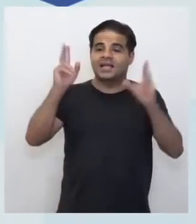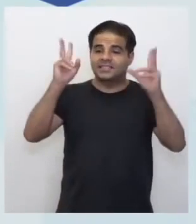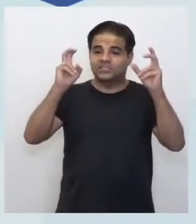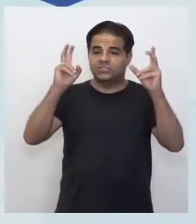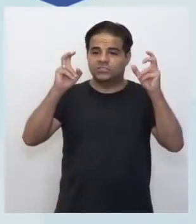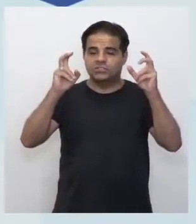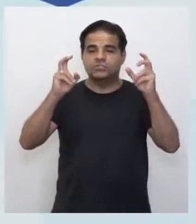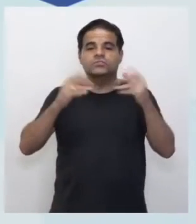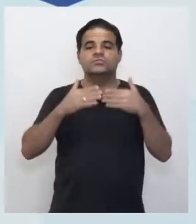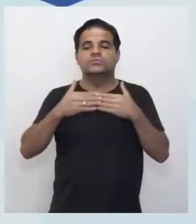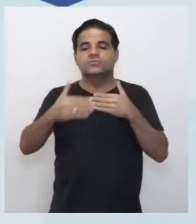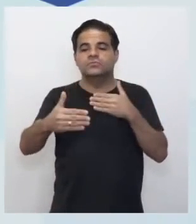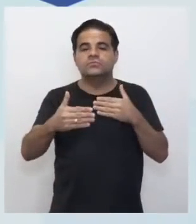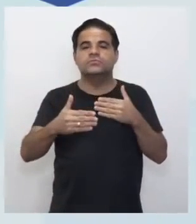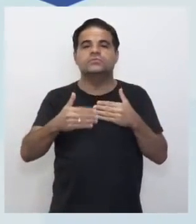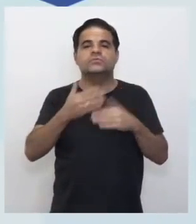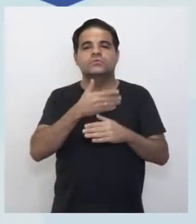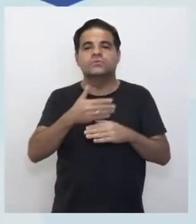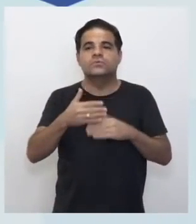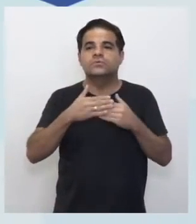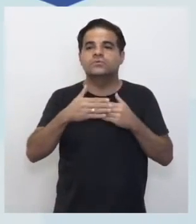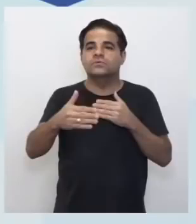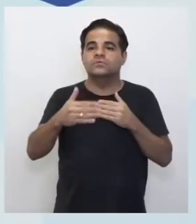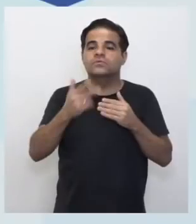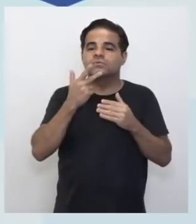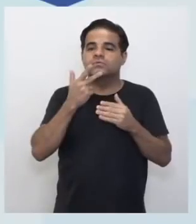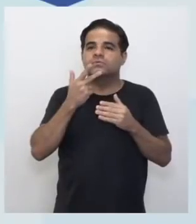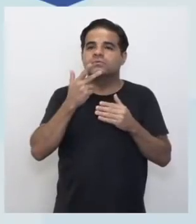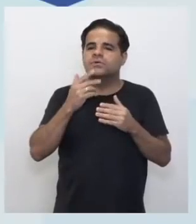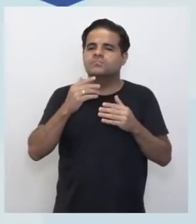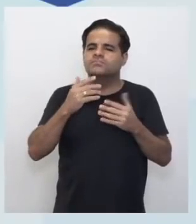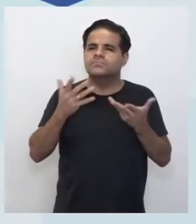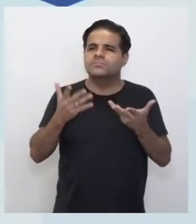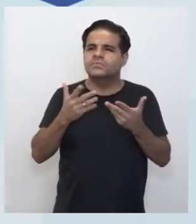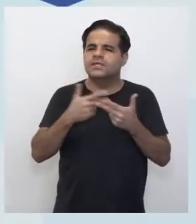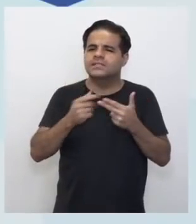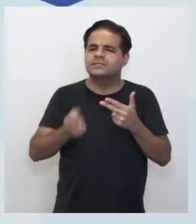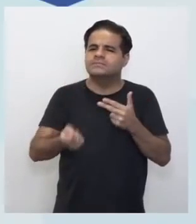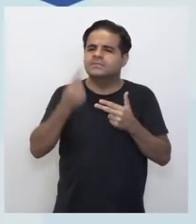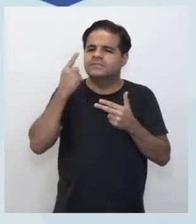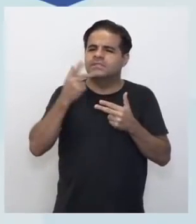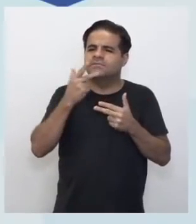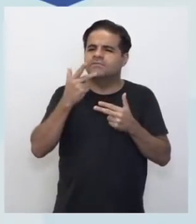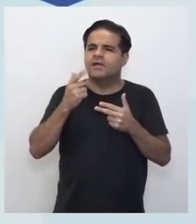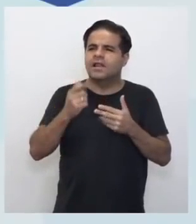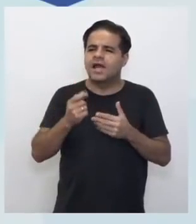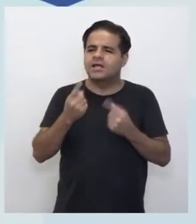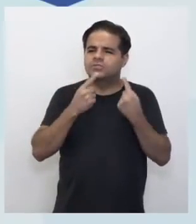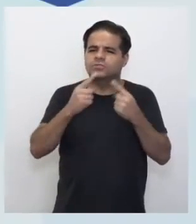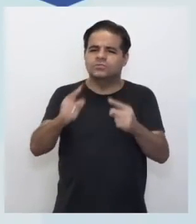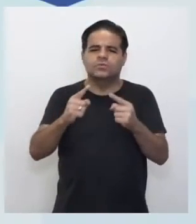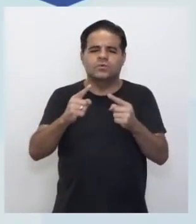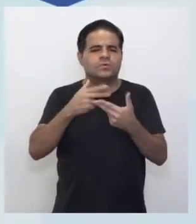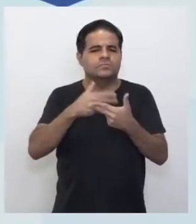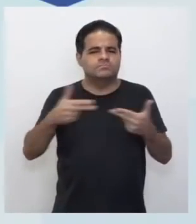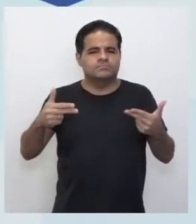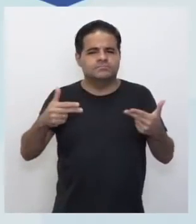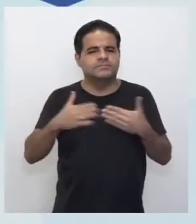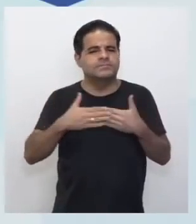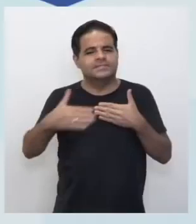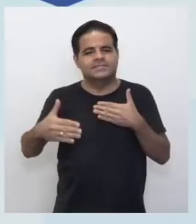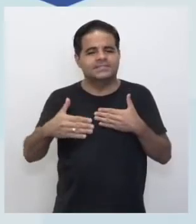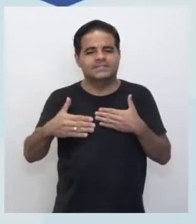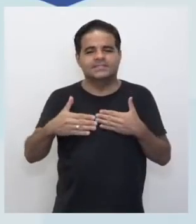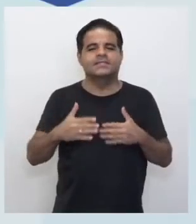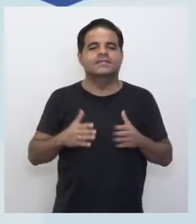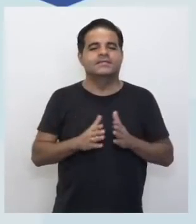médio, eu ficava pensando assim comigo mesma: nossa, mas caramba, né? É tão estranho falar de oposição, de distinção absoluta